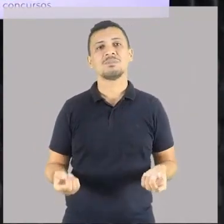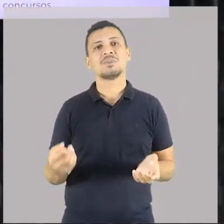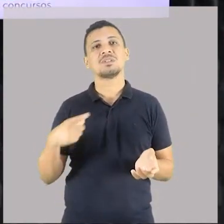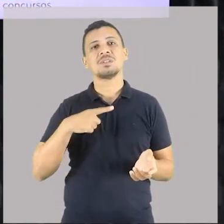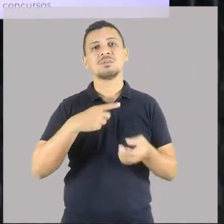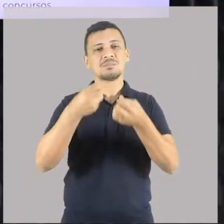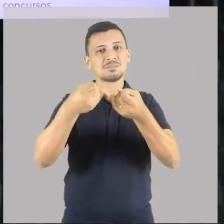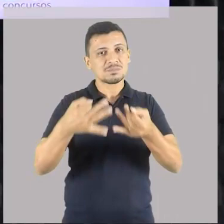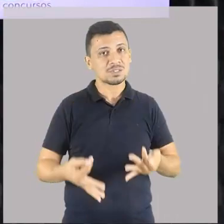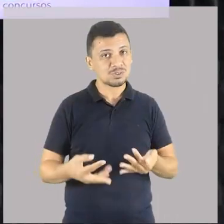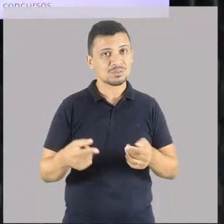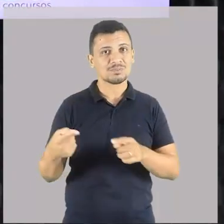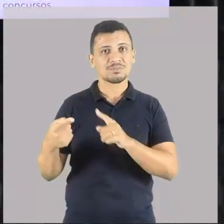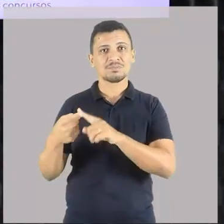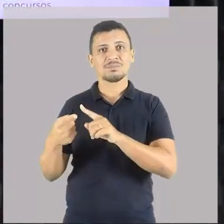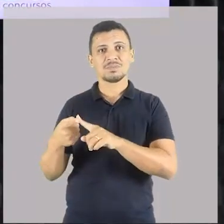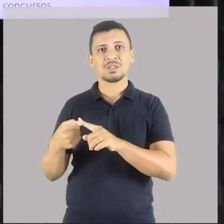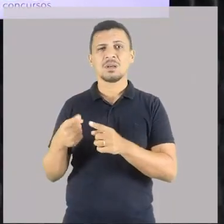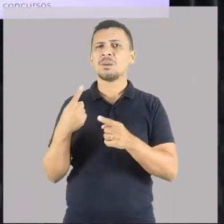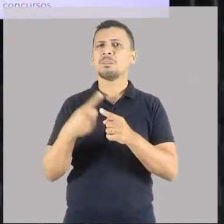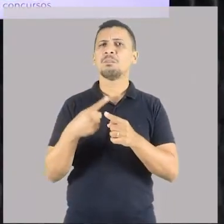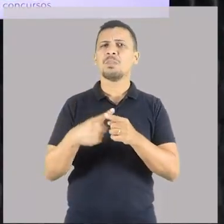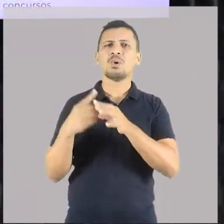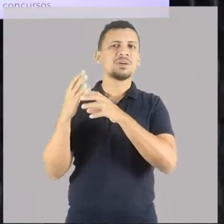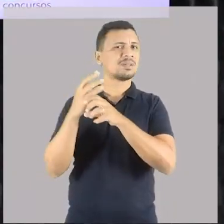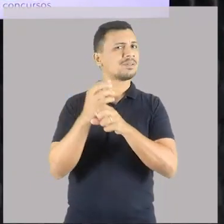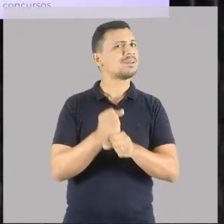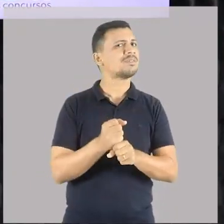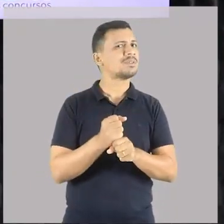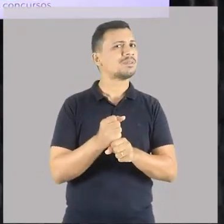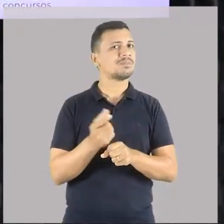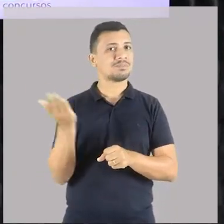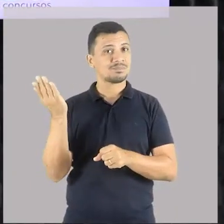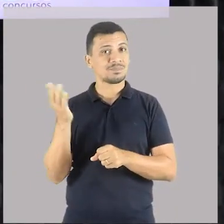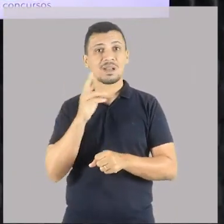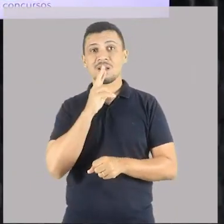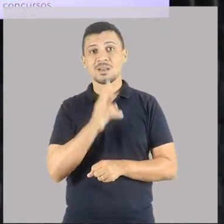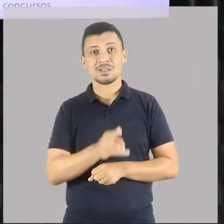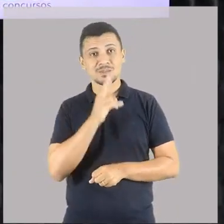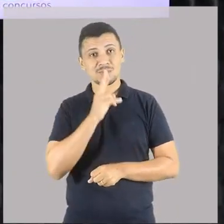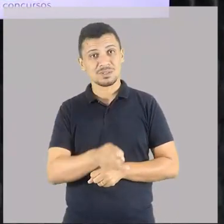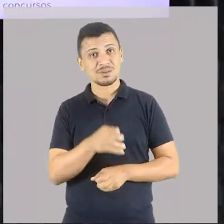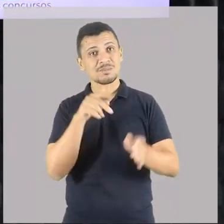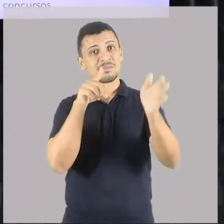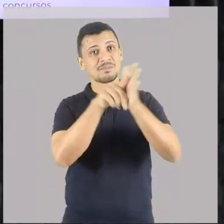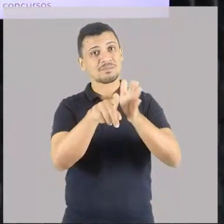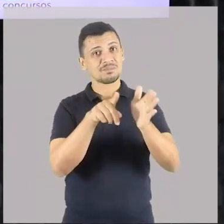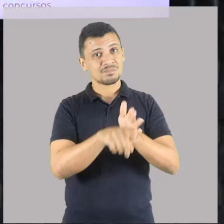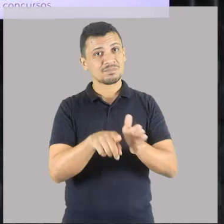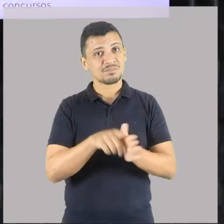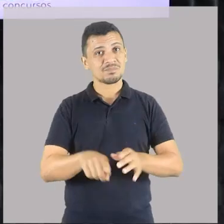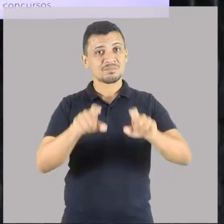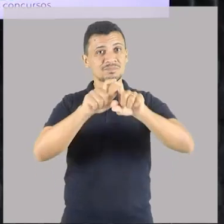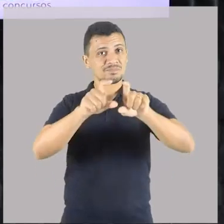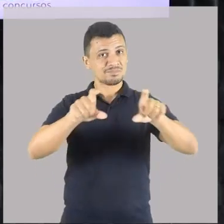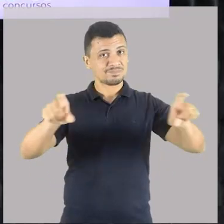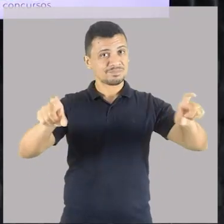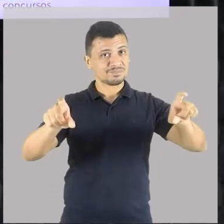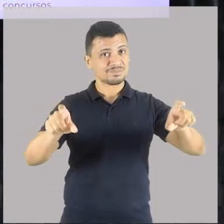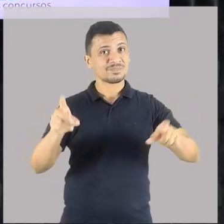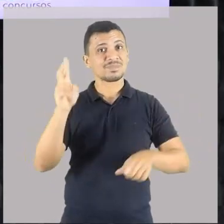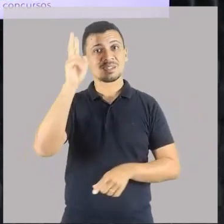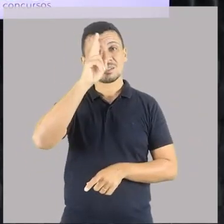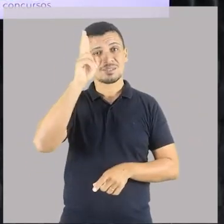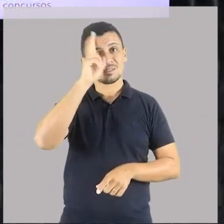conclusiva e explicativa. Por que eu estou revisando, recapitulando? Porque nós vamos fazer questões hoje sobre orações, né? Então é bom